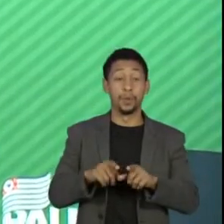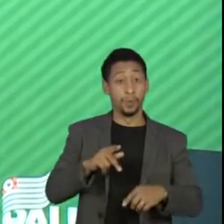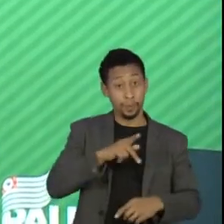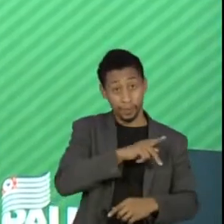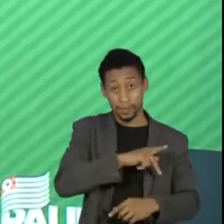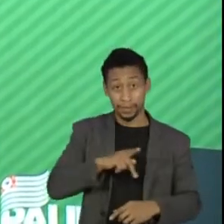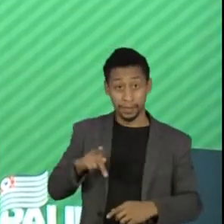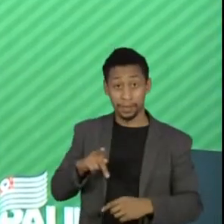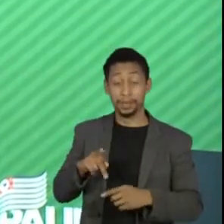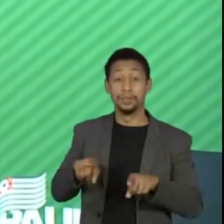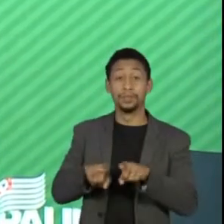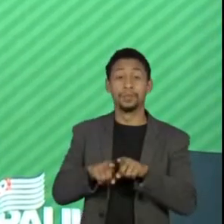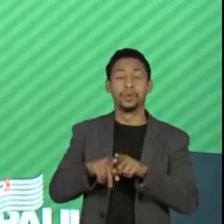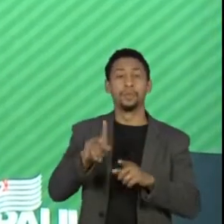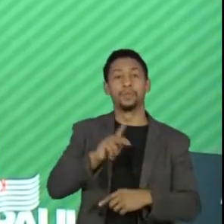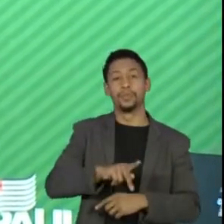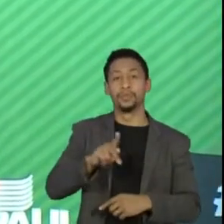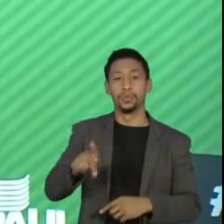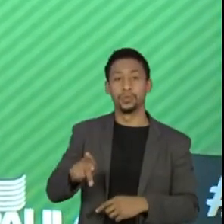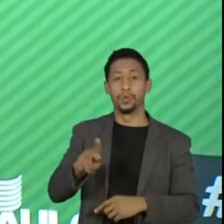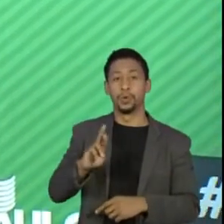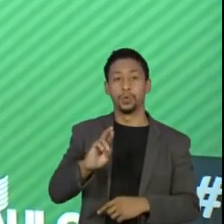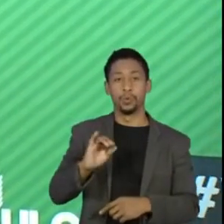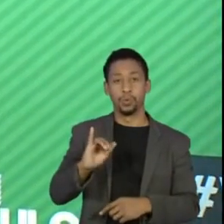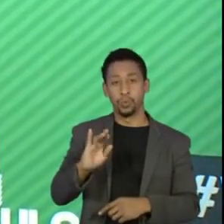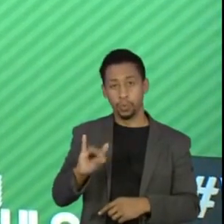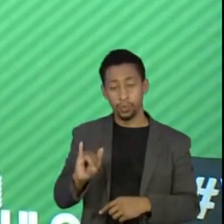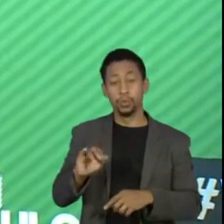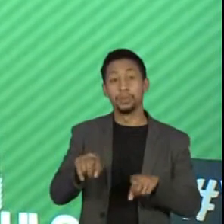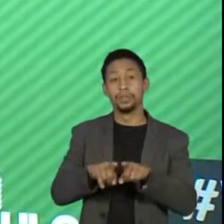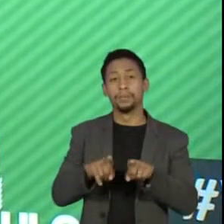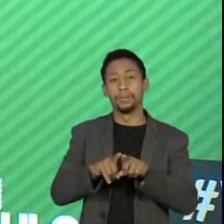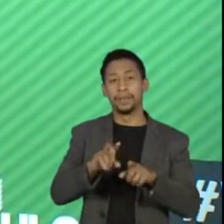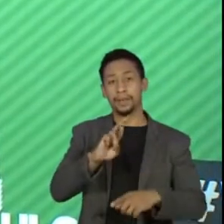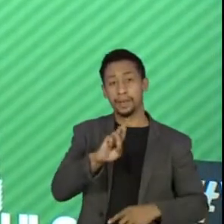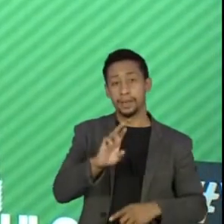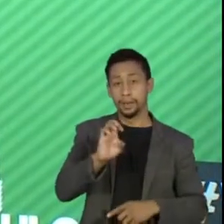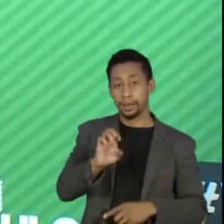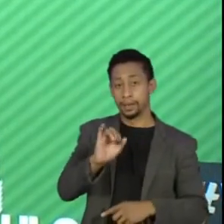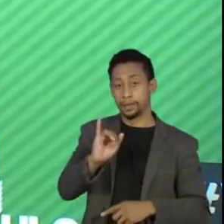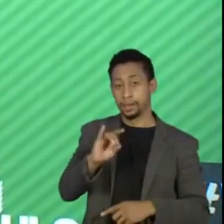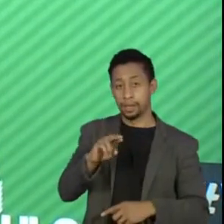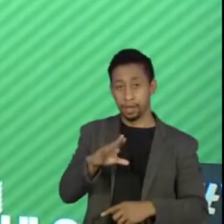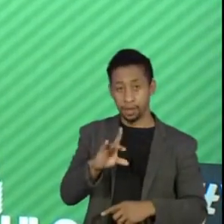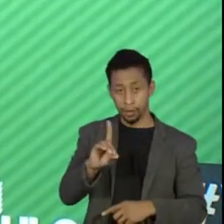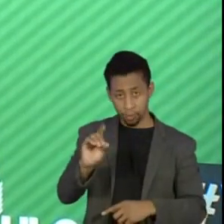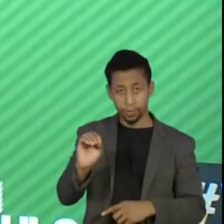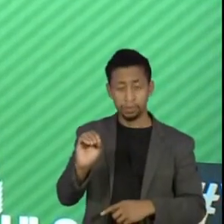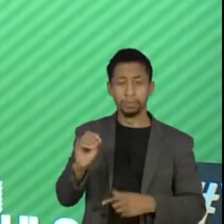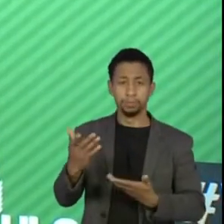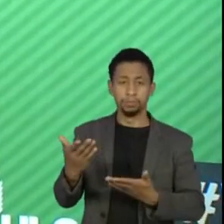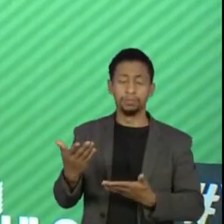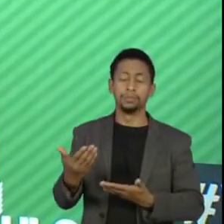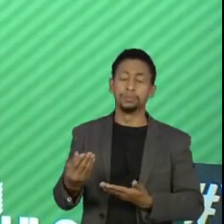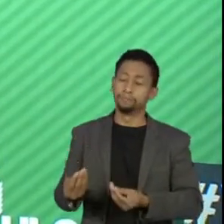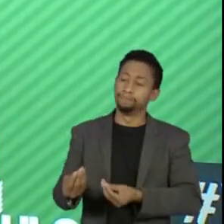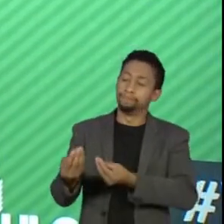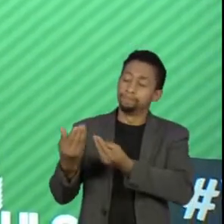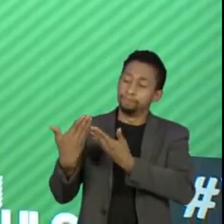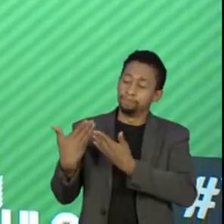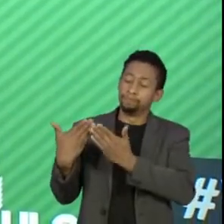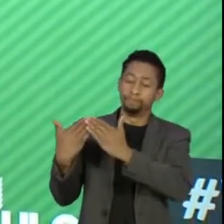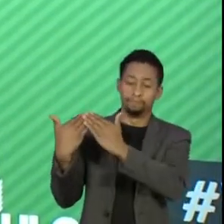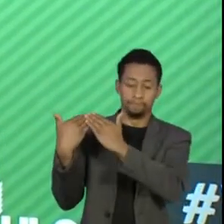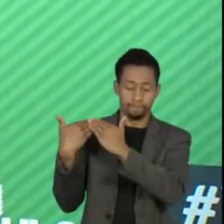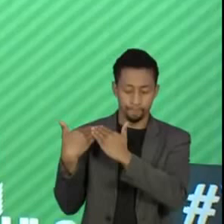professor Rui, a Reinaldo, enfim, as diretivas, por terem me dado também a confiança de